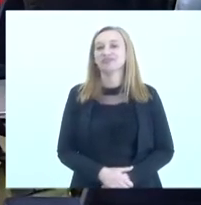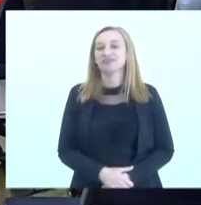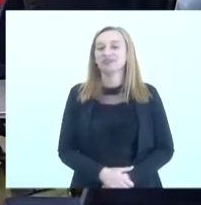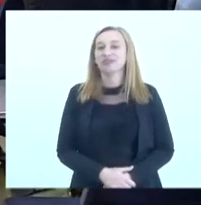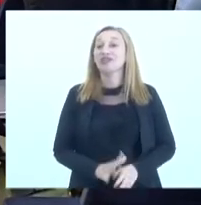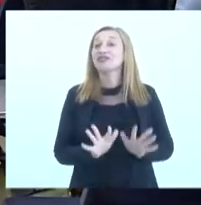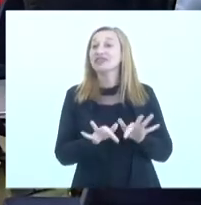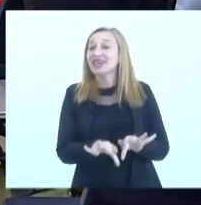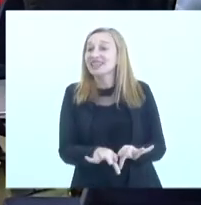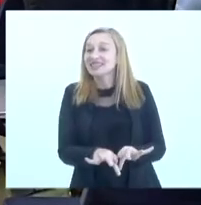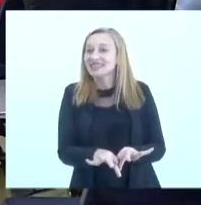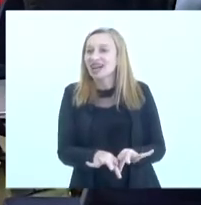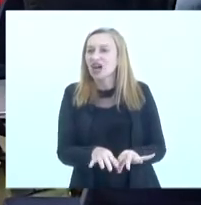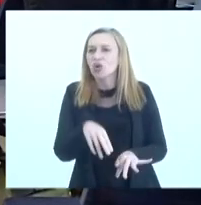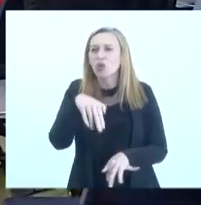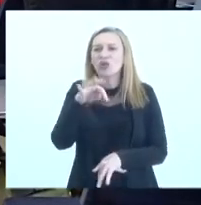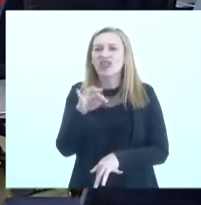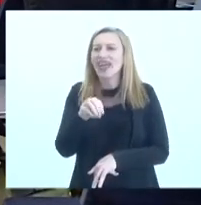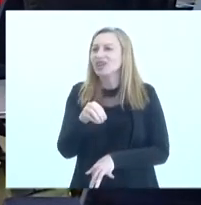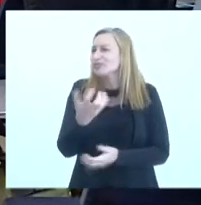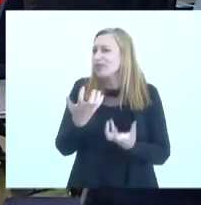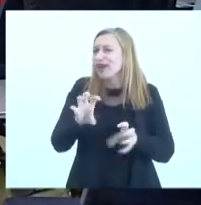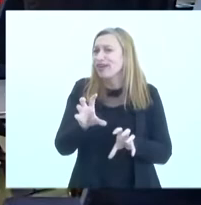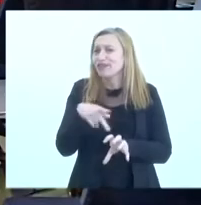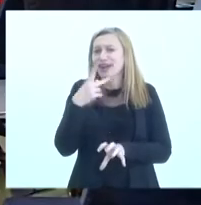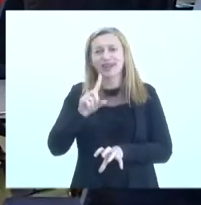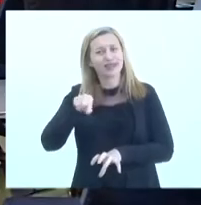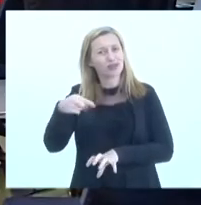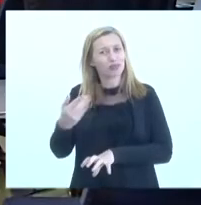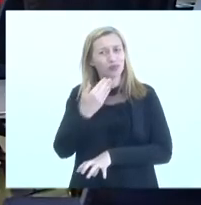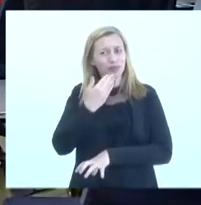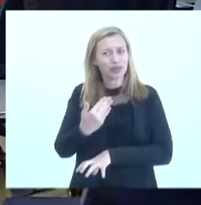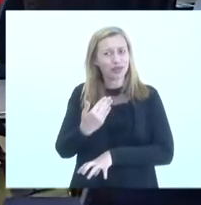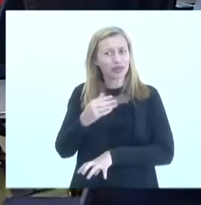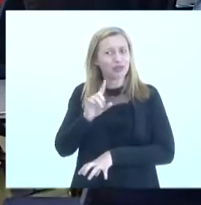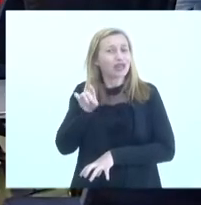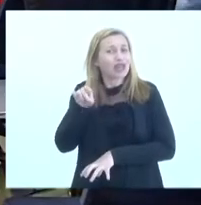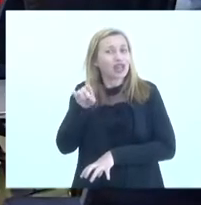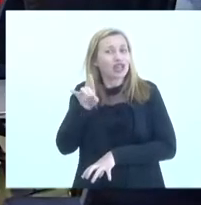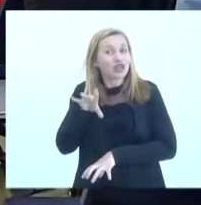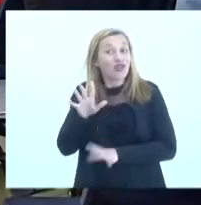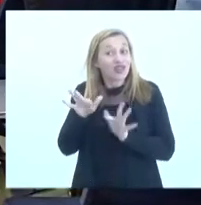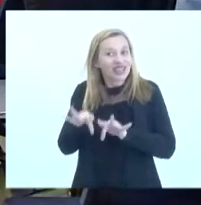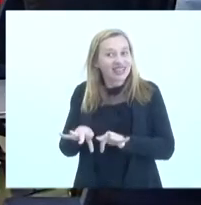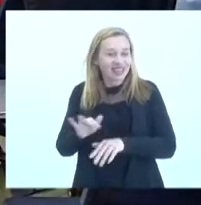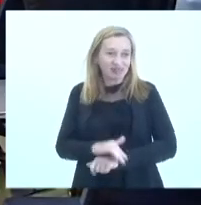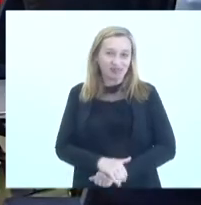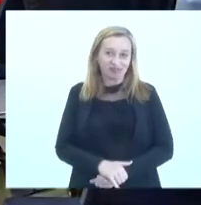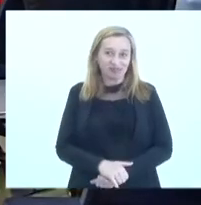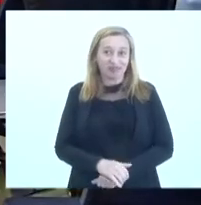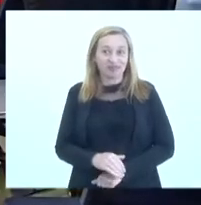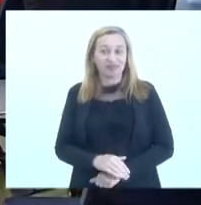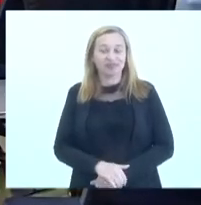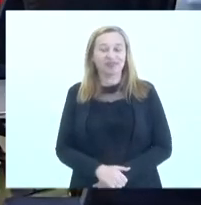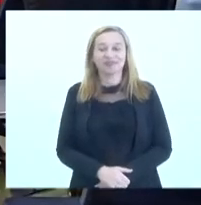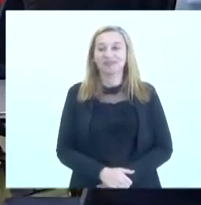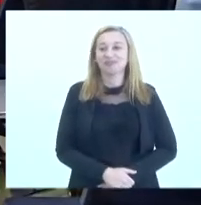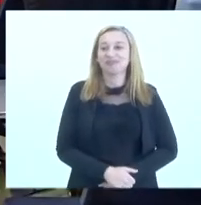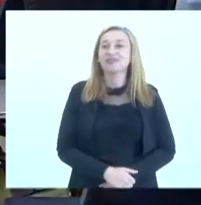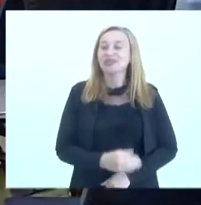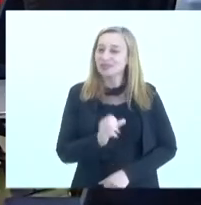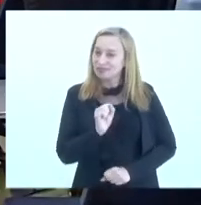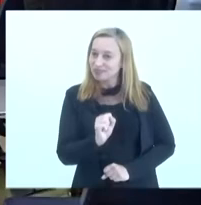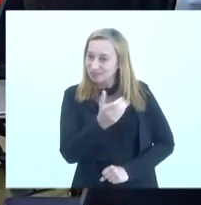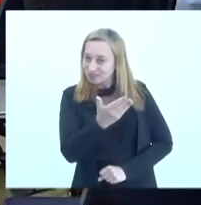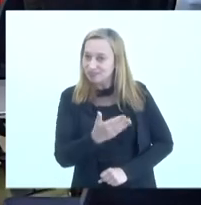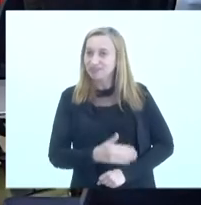para encerrar. O Neto não quer falar, mas depois vamos fazer um apelo para que ele possa só encerrar o encontro. Por favor,